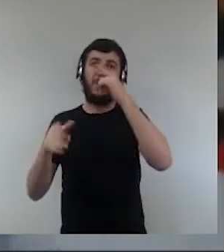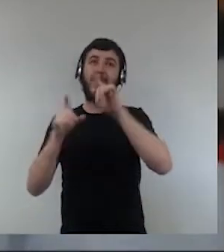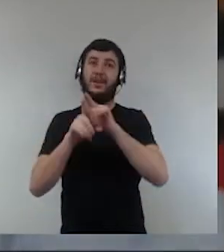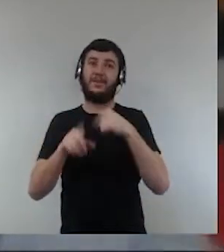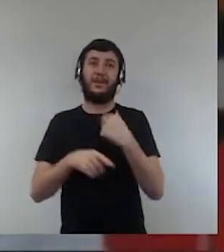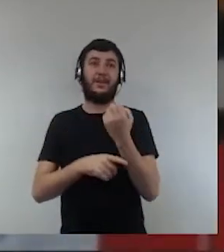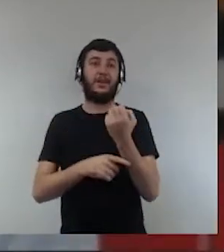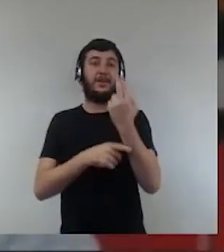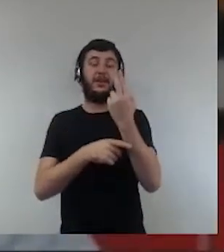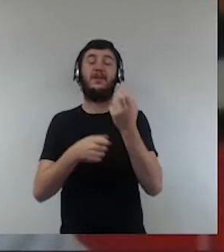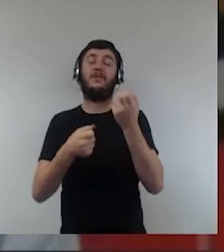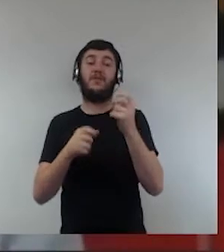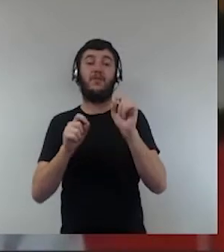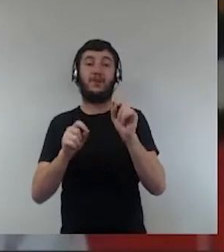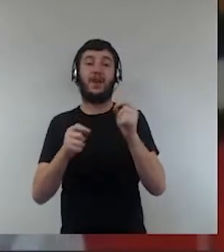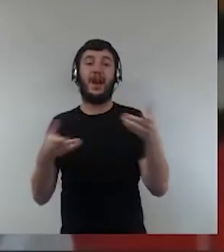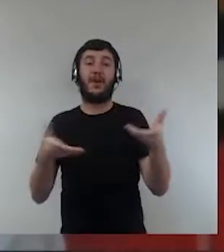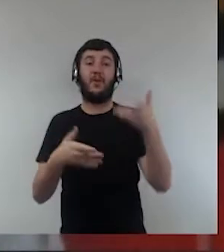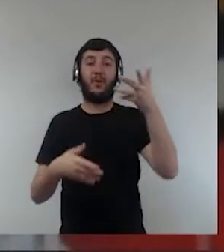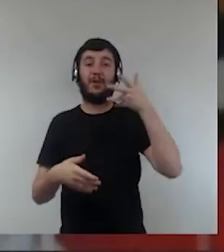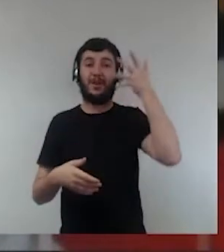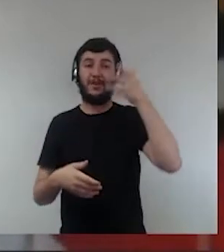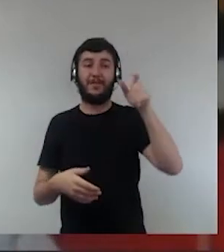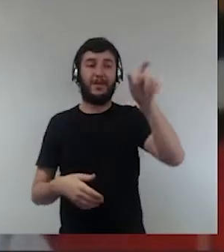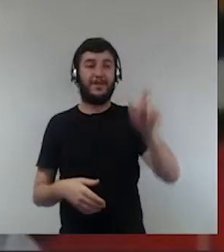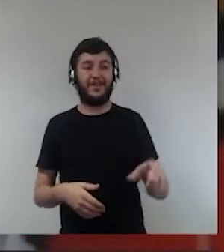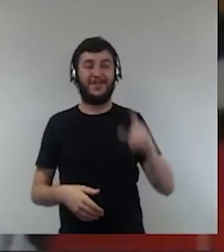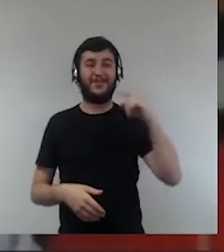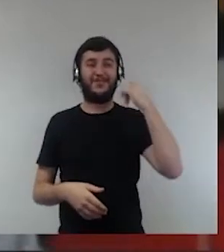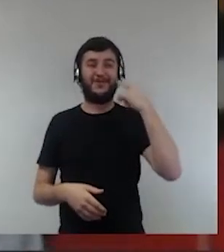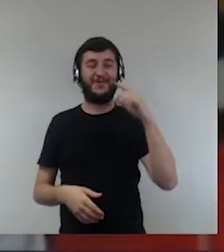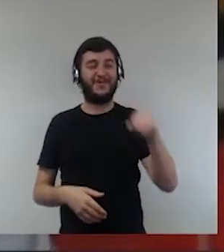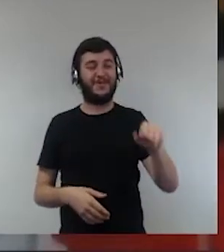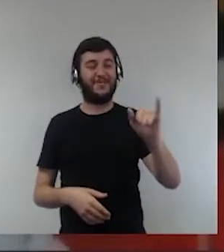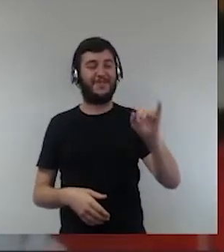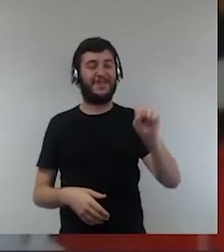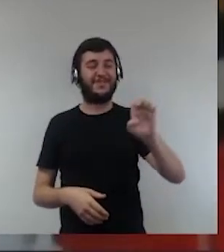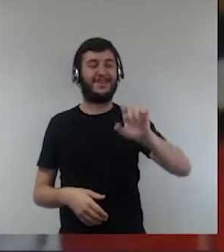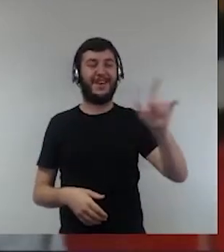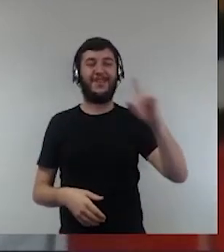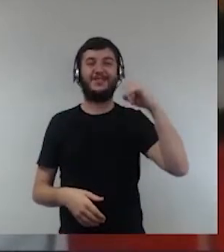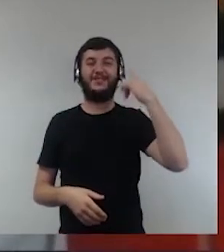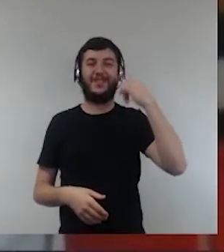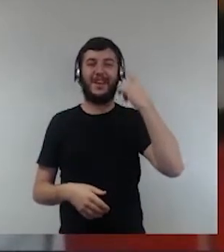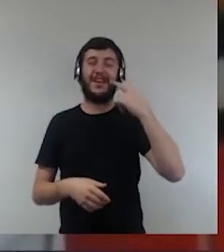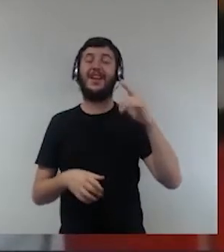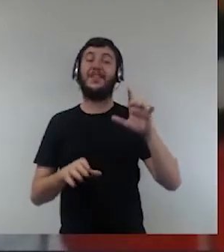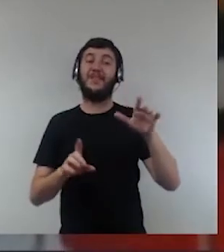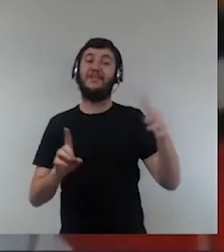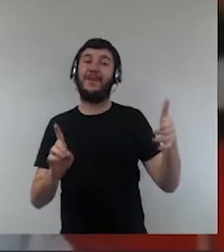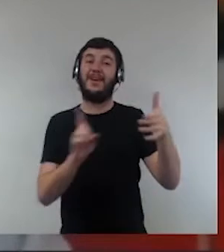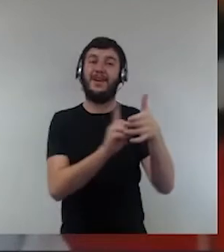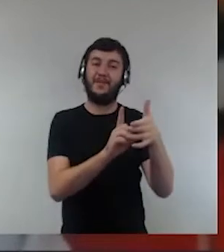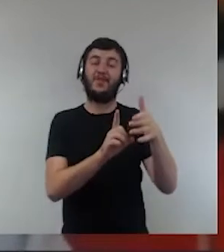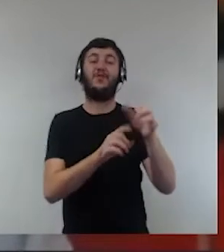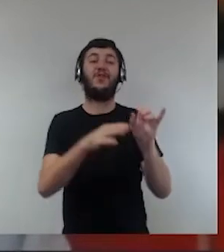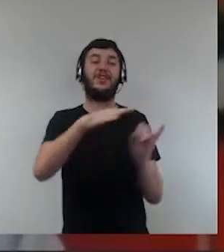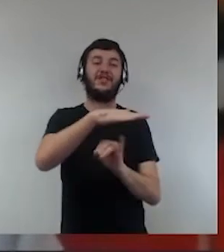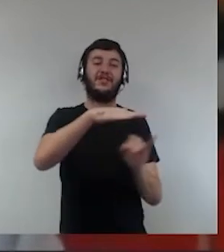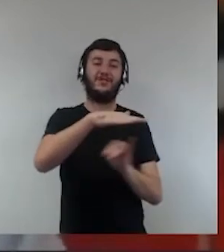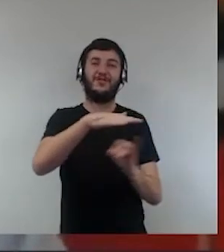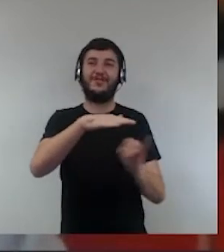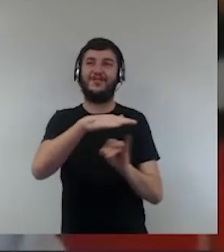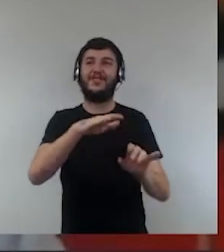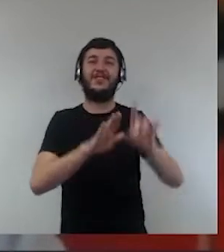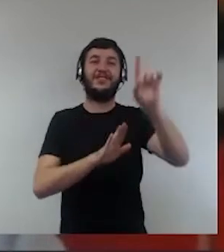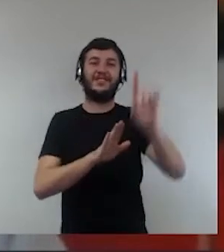a palavra ao Dr. Misael Montenegro, que é advogado, membro do Instituto Brasileiro de Direito Processual, autor de